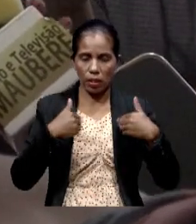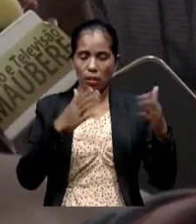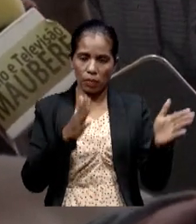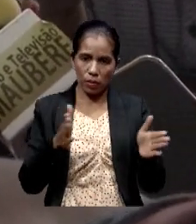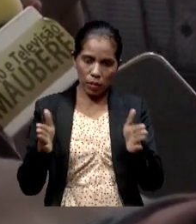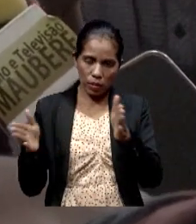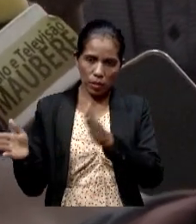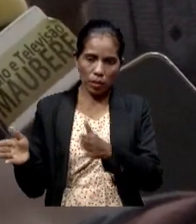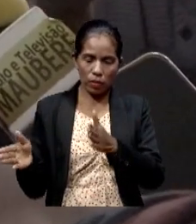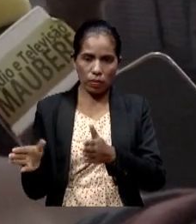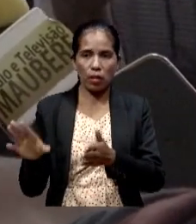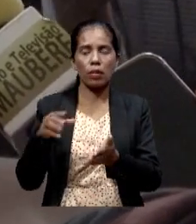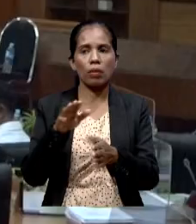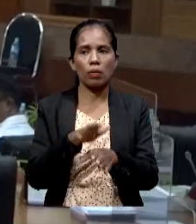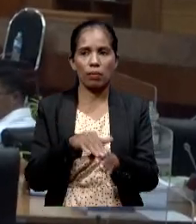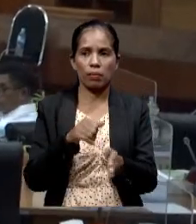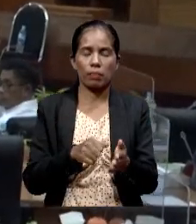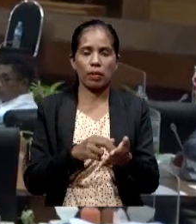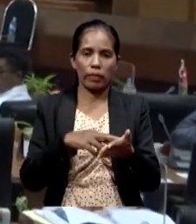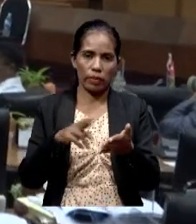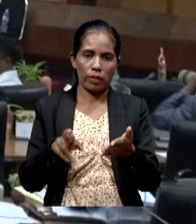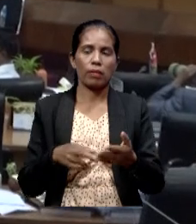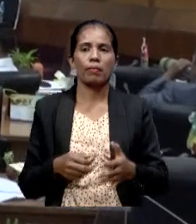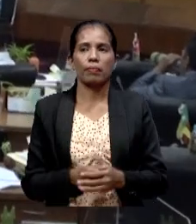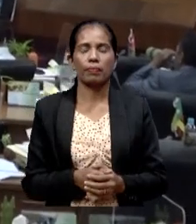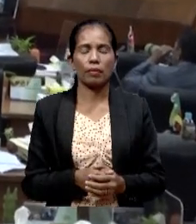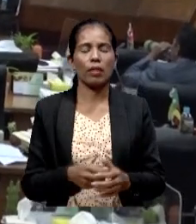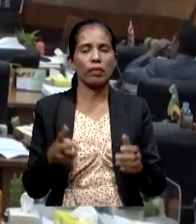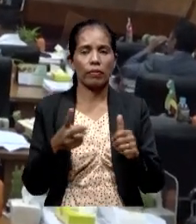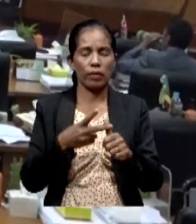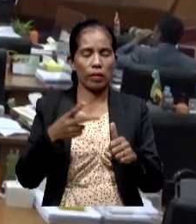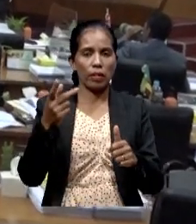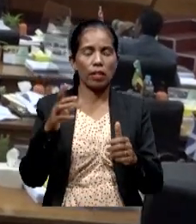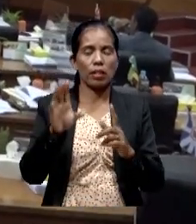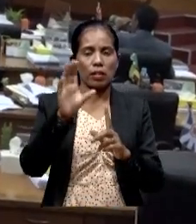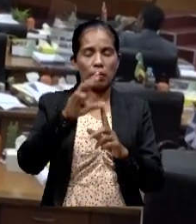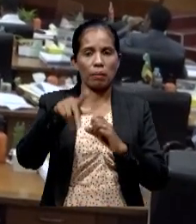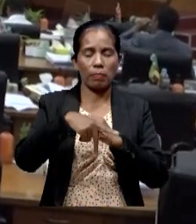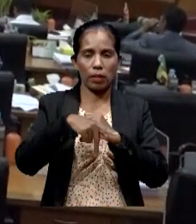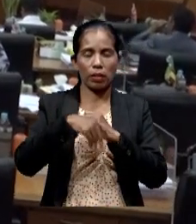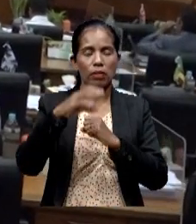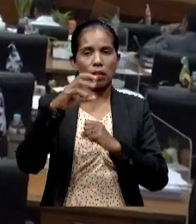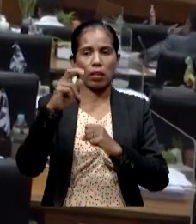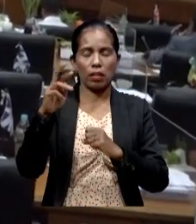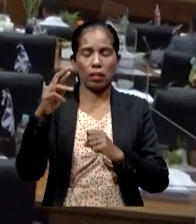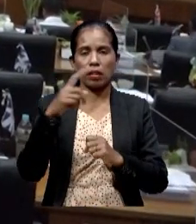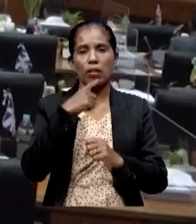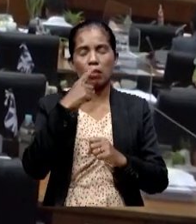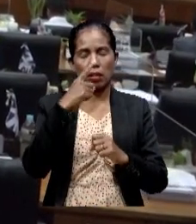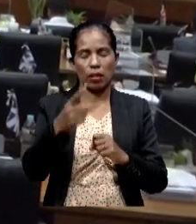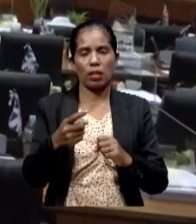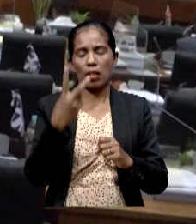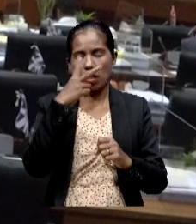Né? Então, me encerra um tempo. Vice-chefe bancada CNRT, Patrocínio Fernandes, lamenta tebe sua situação,